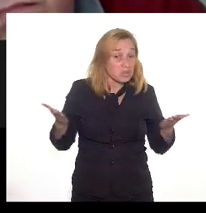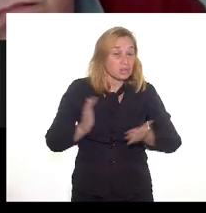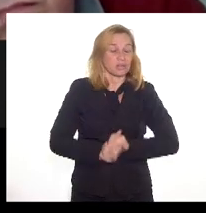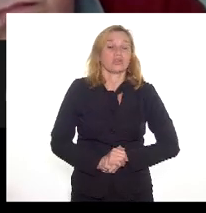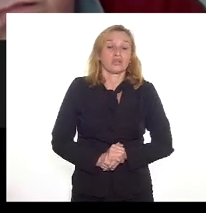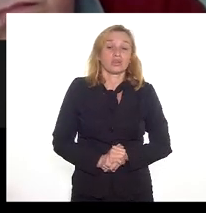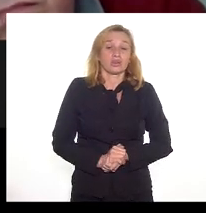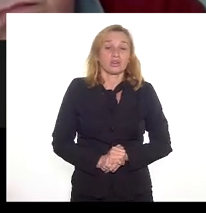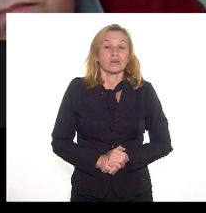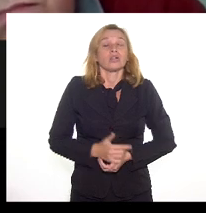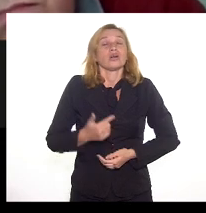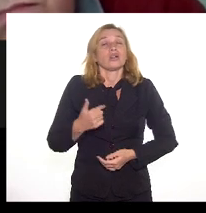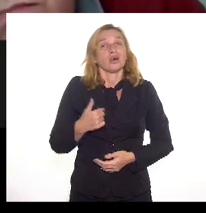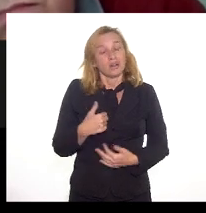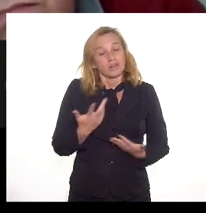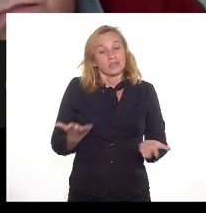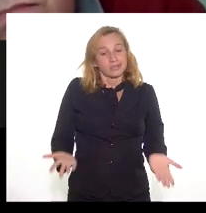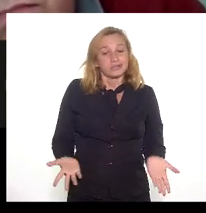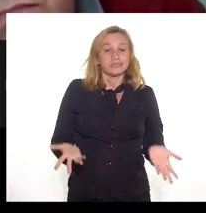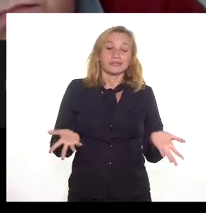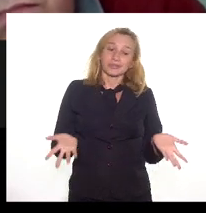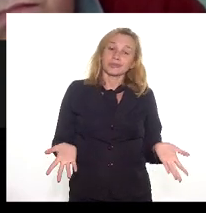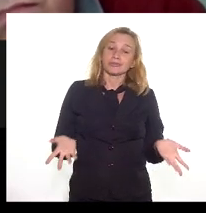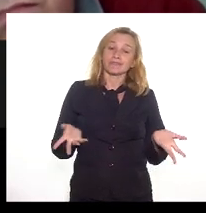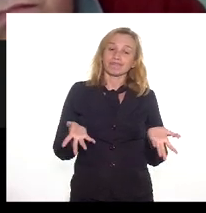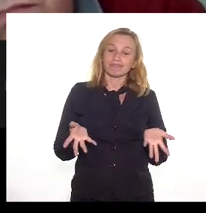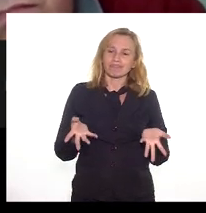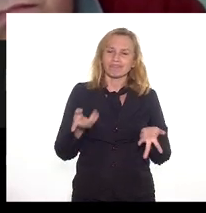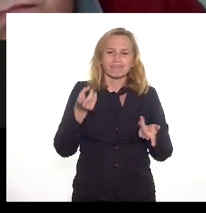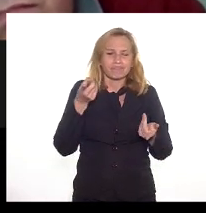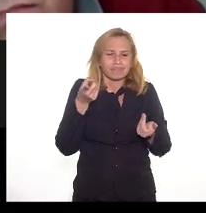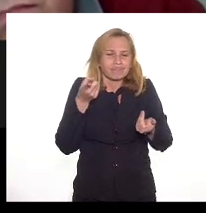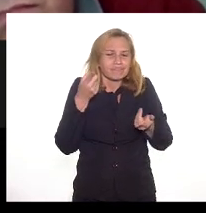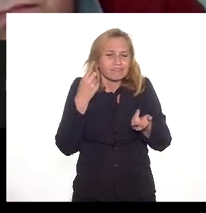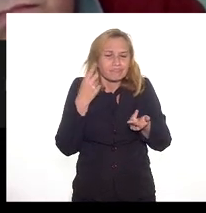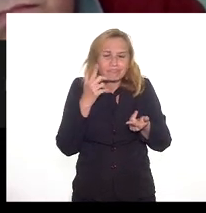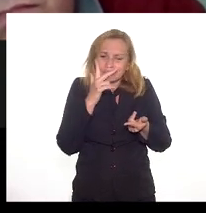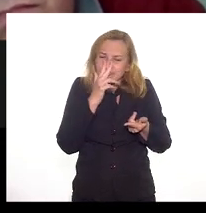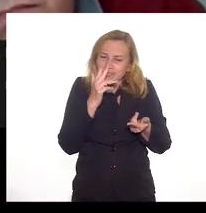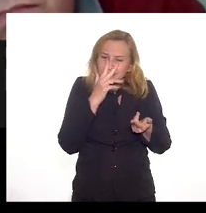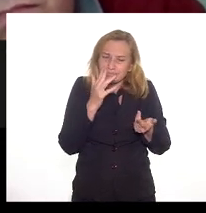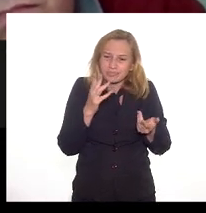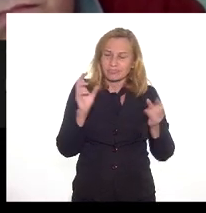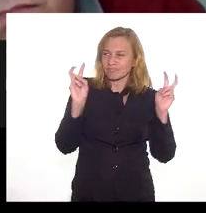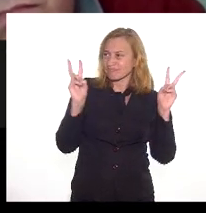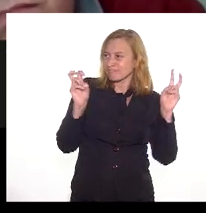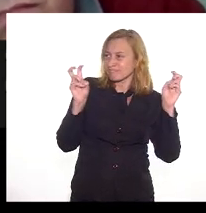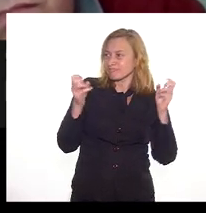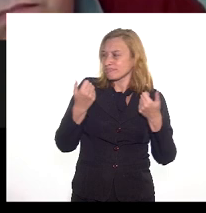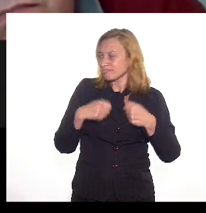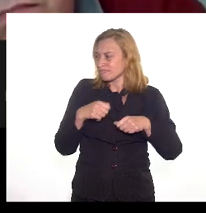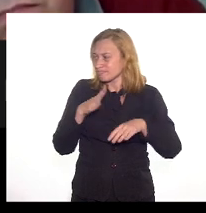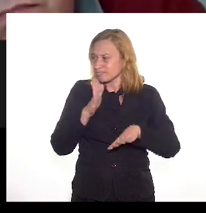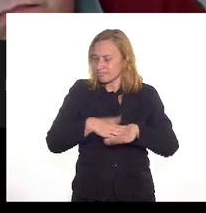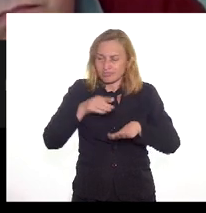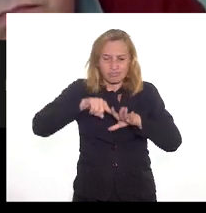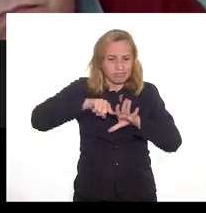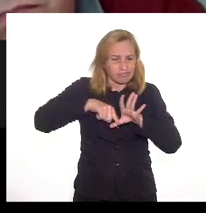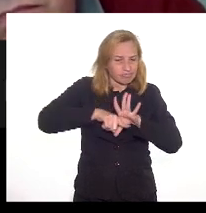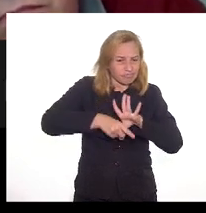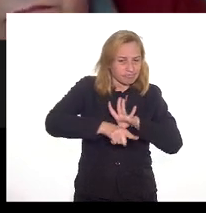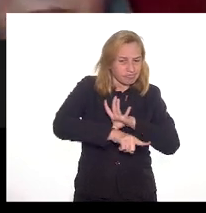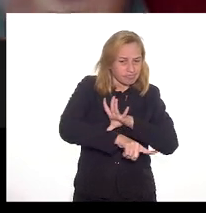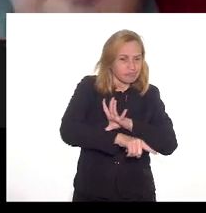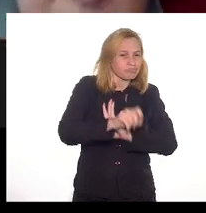Né? Eu fico com essa sensação que esse assunto precisa ser mais aprofundado,